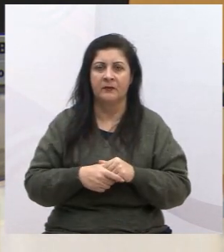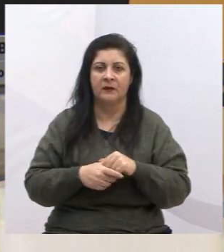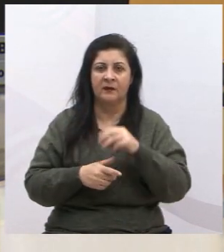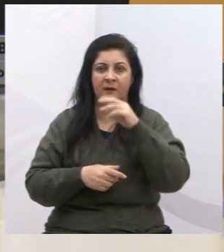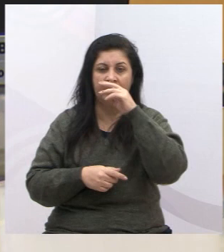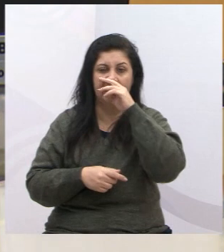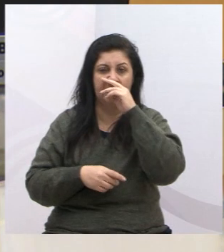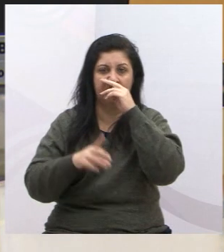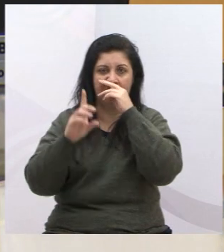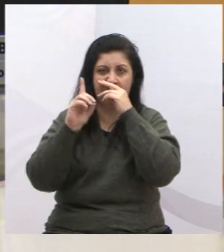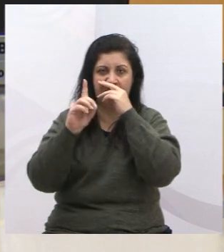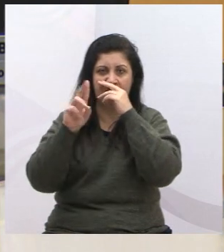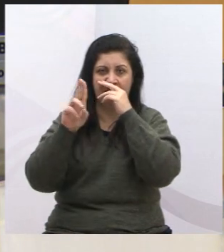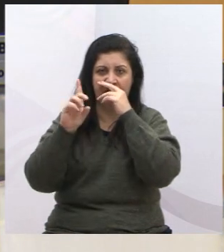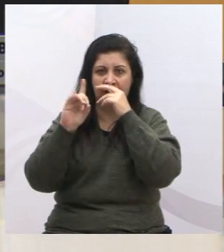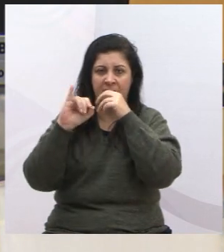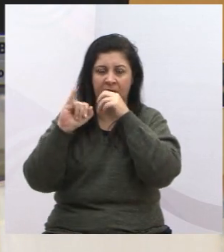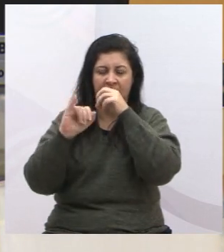Dude,